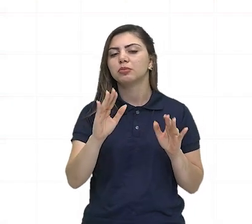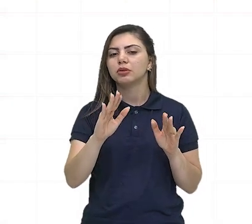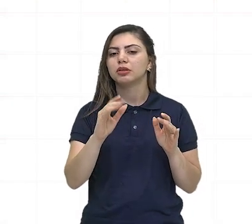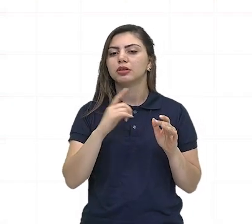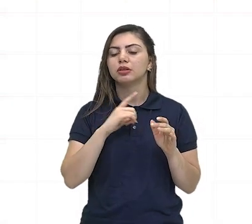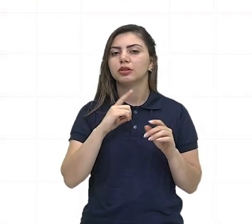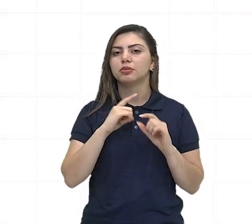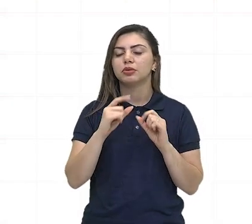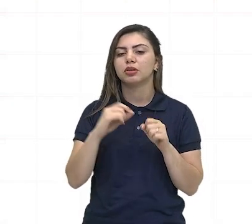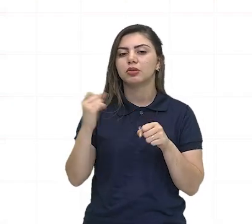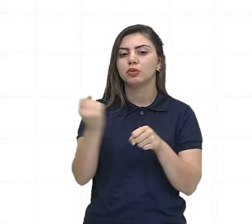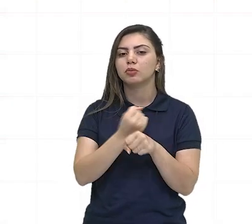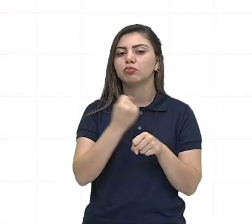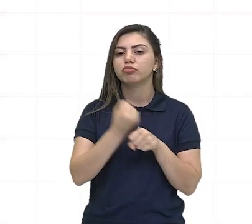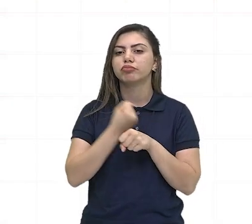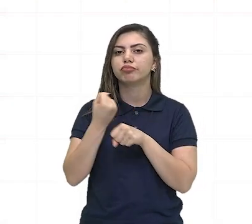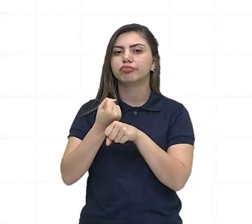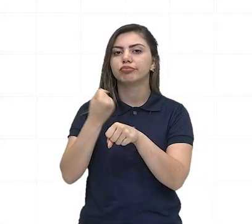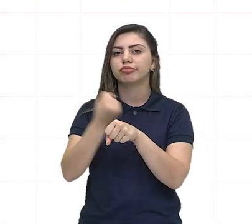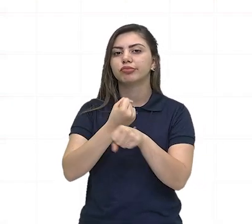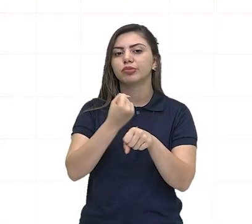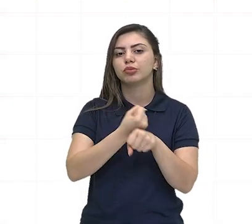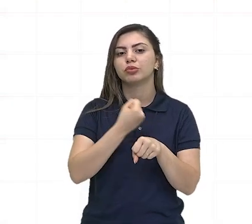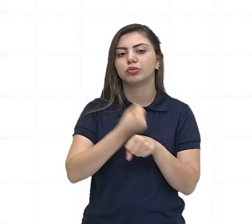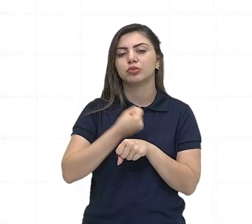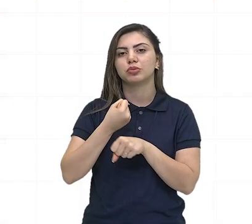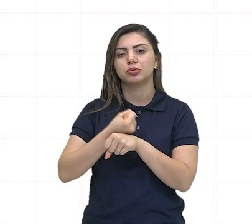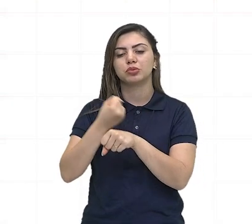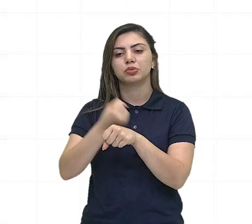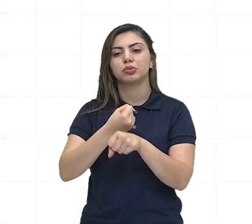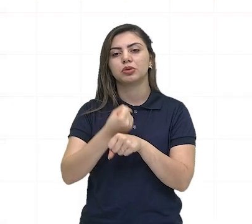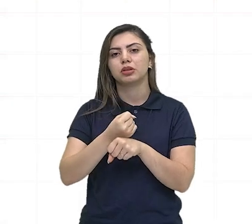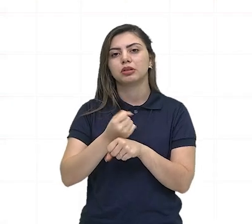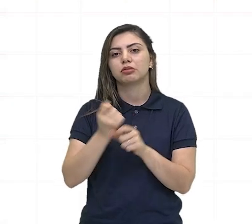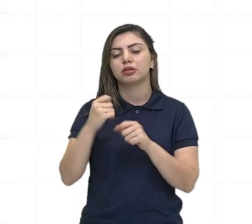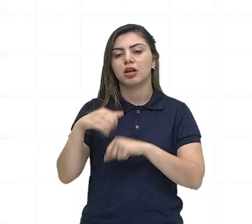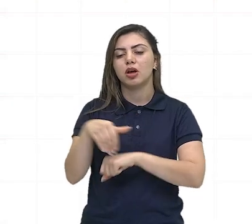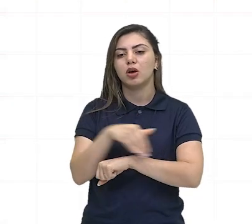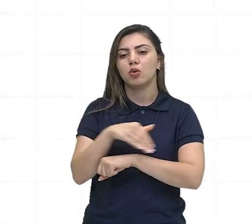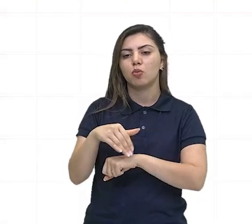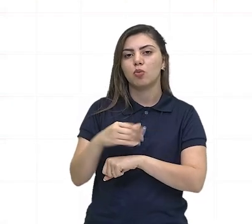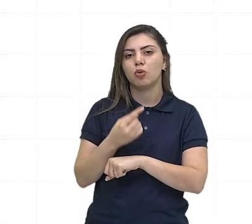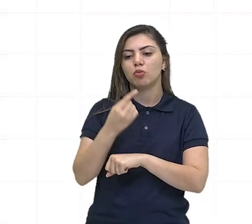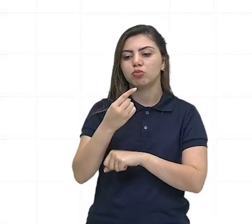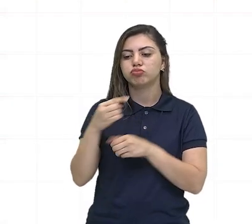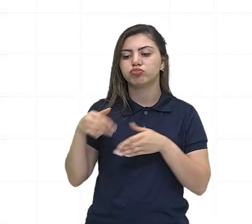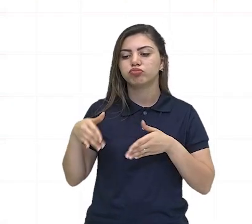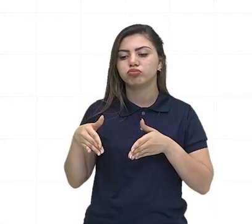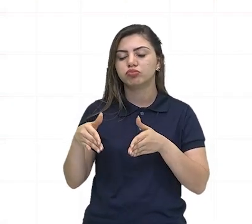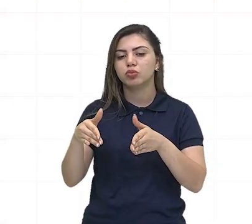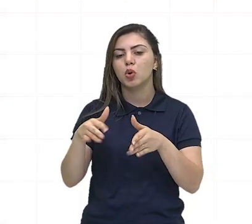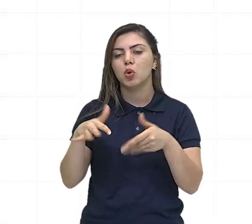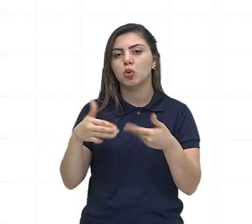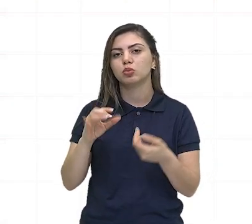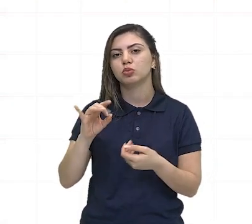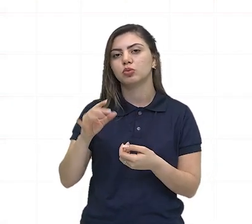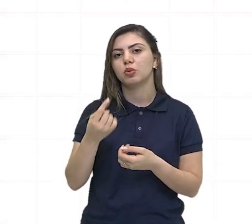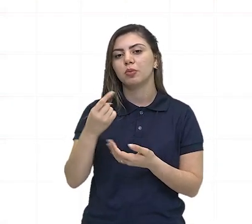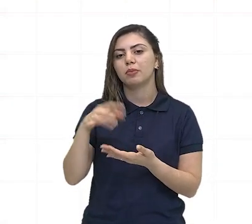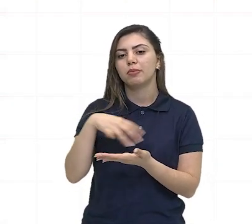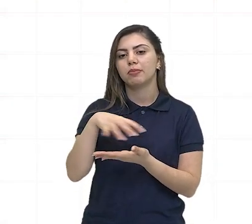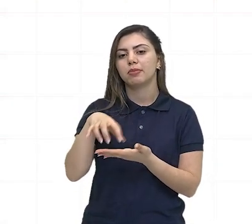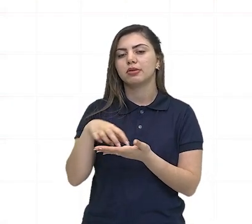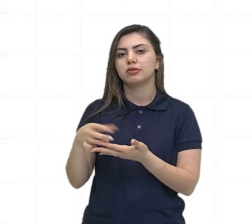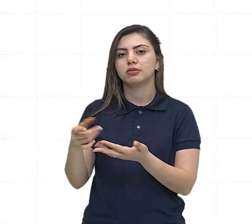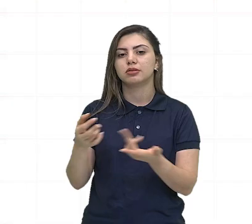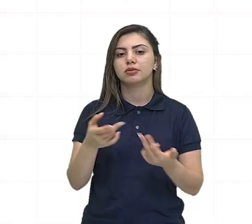em um terreno contínuo, com uma entrada única ou espécie de pequena praça em comum. Então, nos